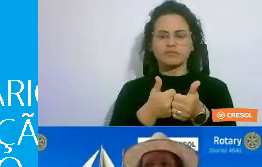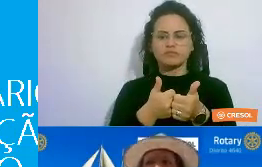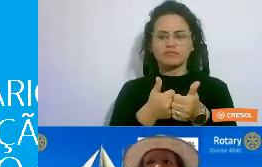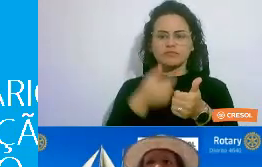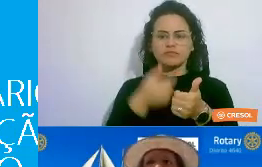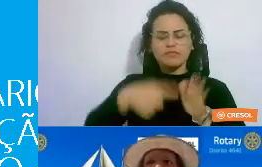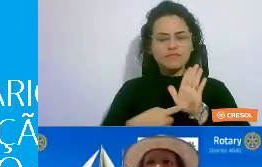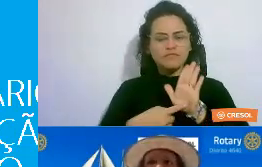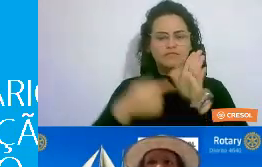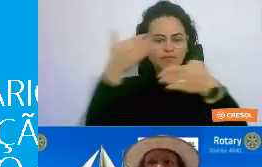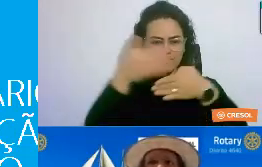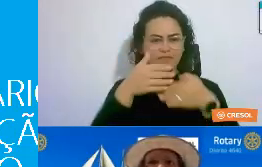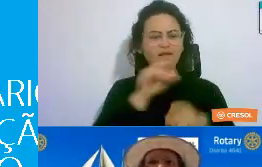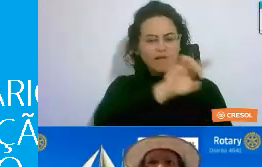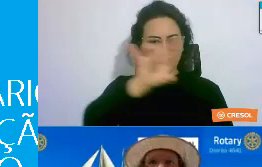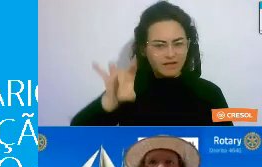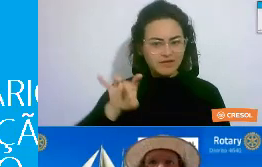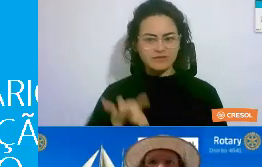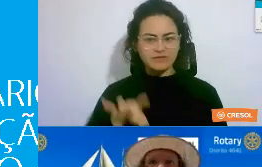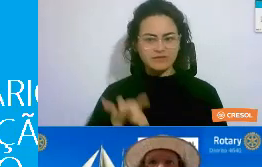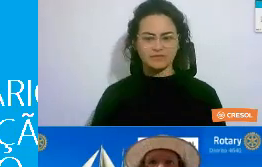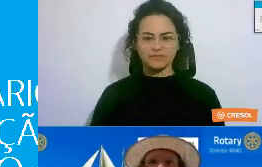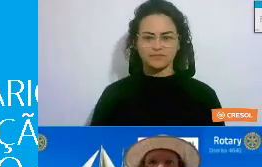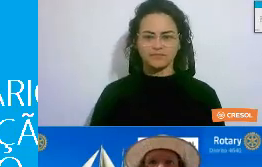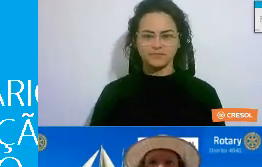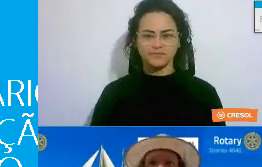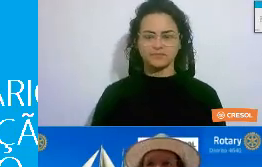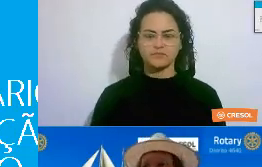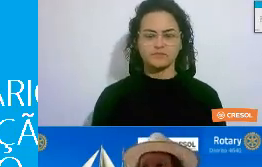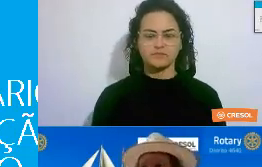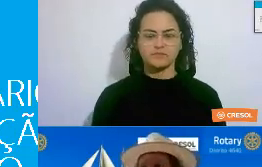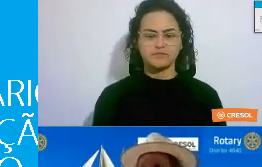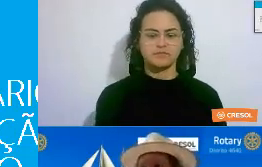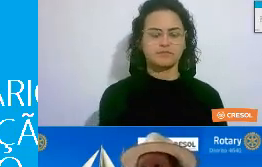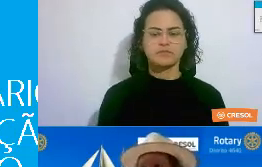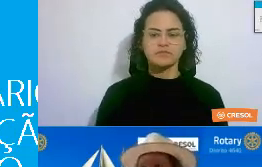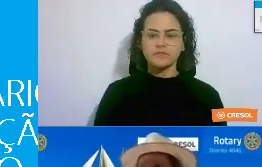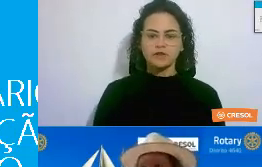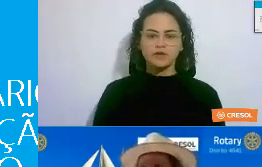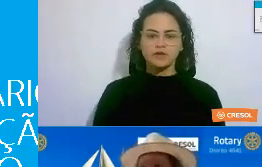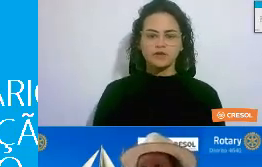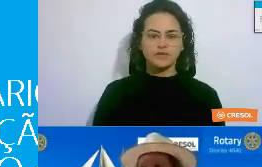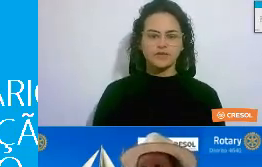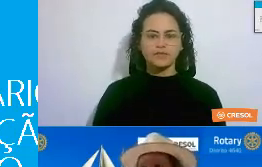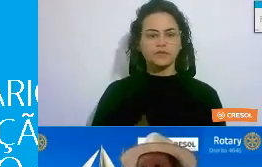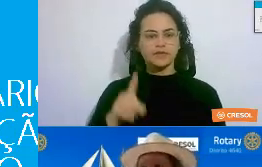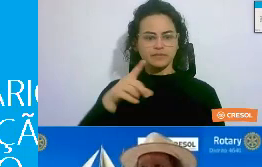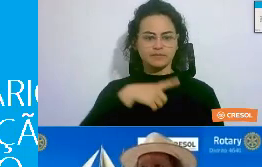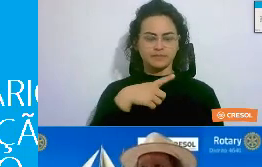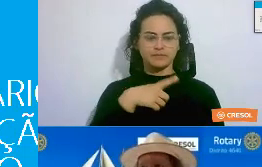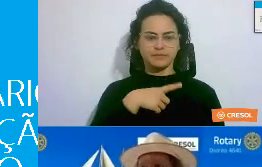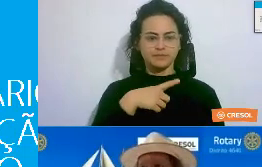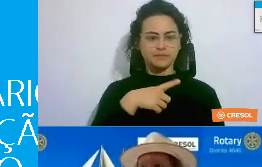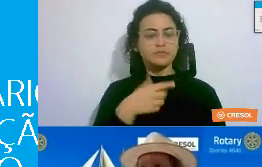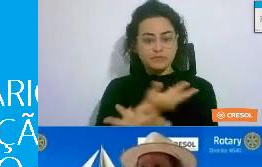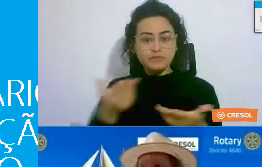apresentação de cada um de vocês. Do Sérgio, do Névio, do Maurício, do Eduardo Schmidt, do